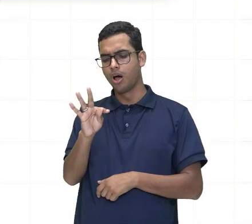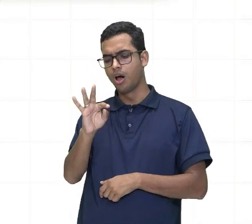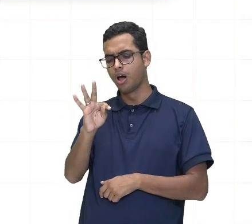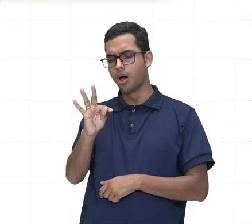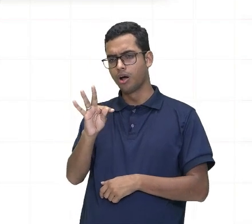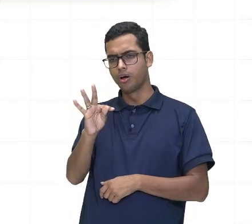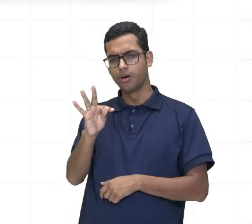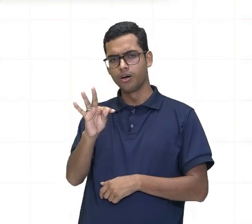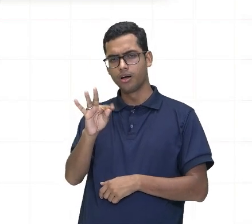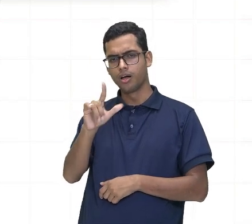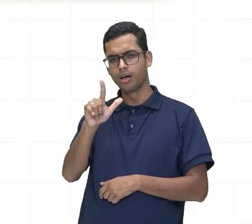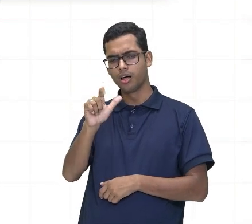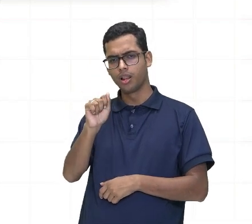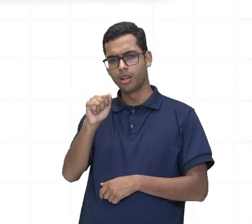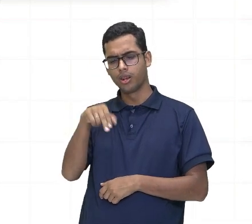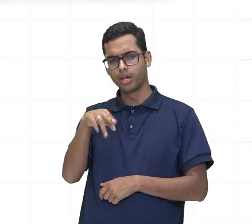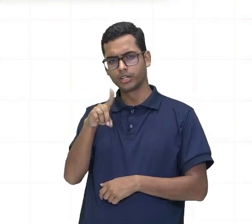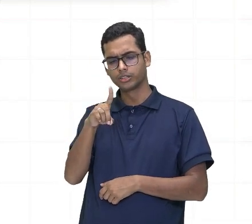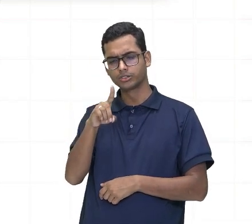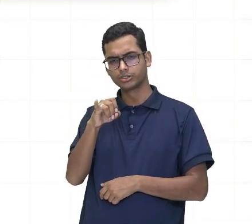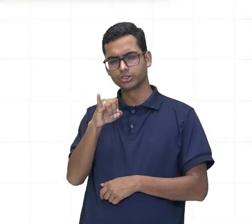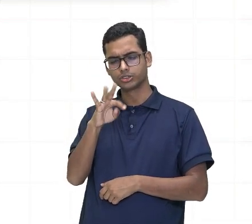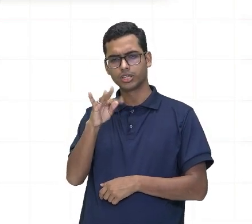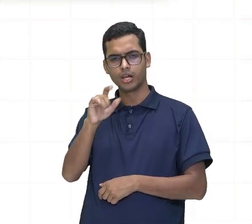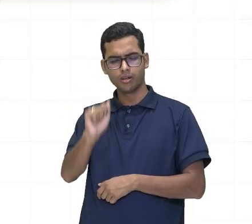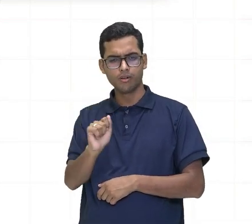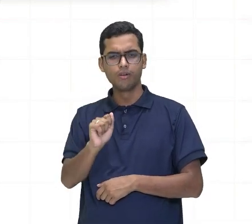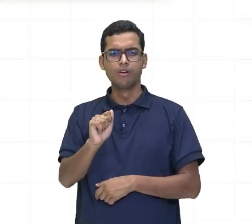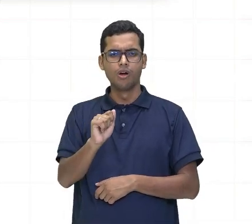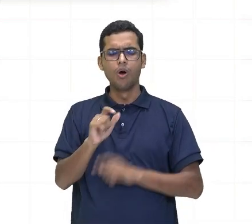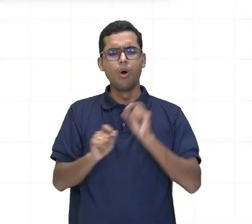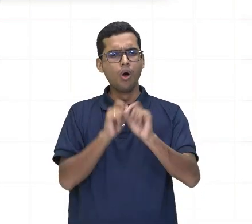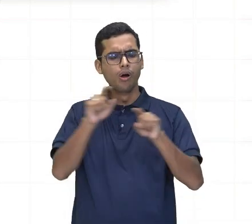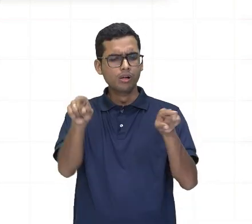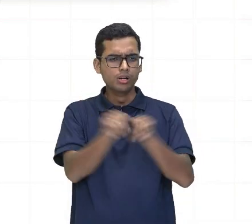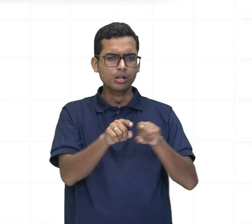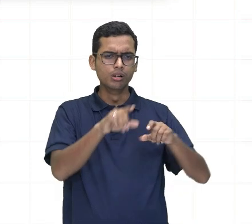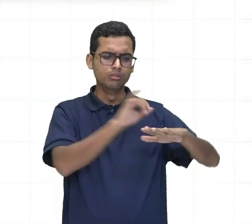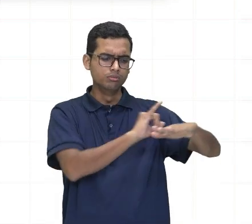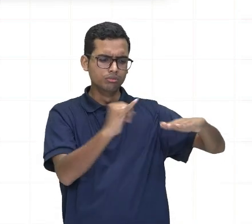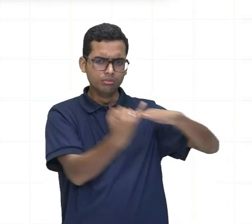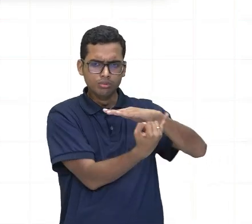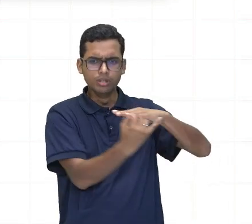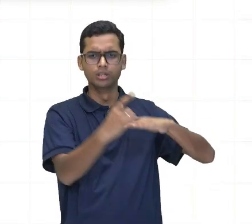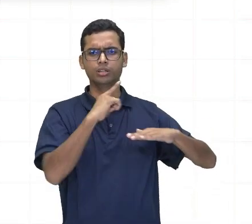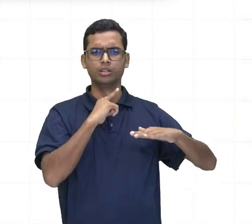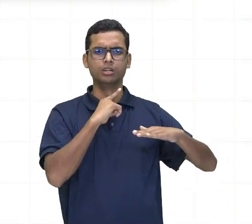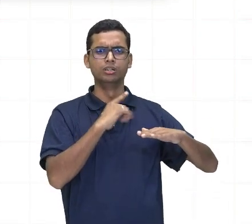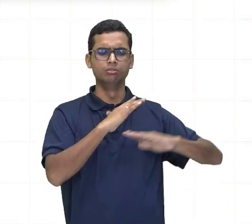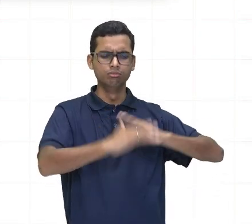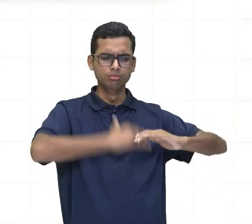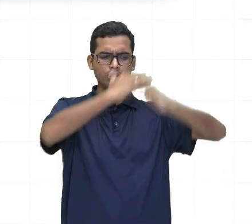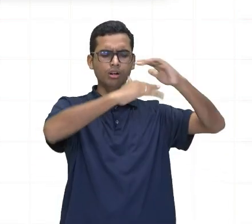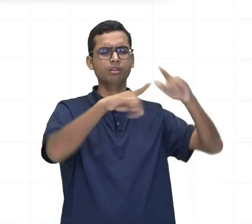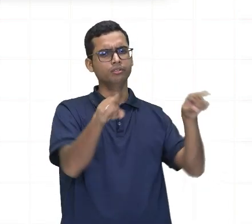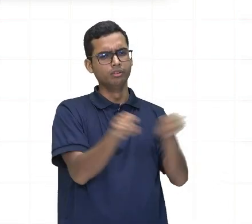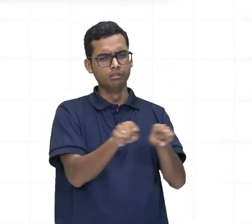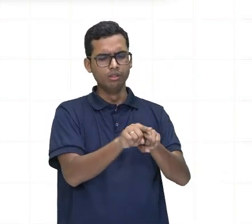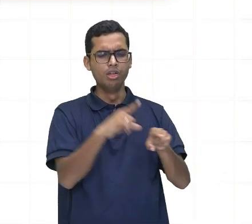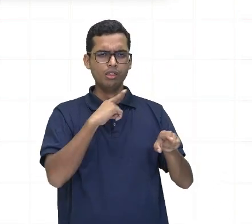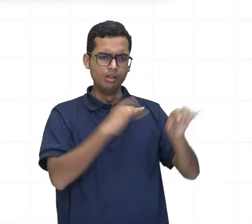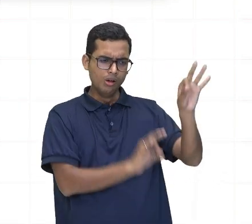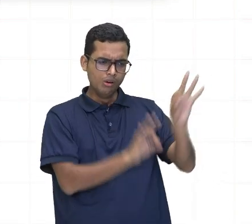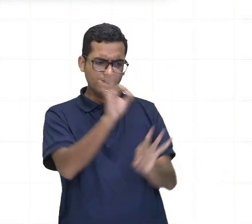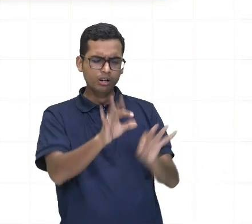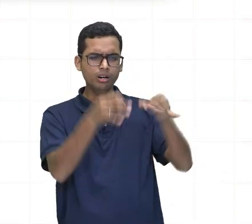território imaginário de uma ilha, né, que era bem desenvolvida, bem organizada, bem,